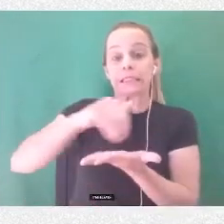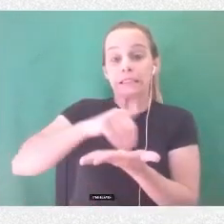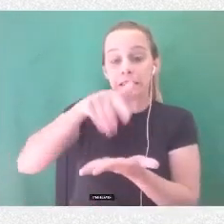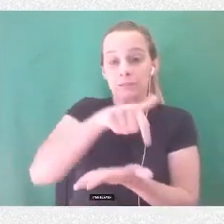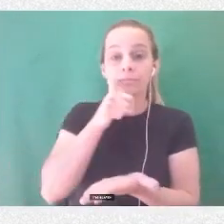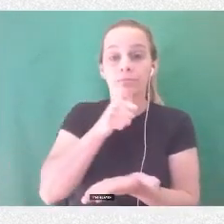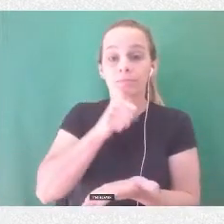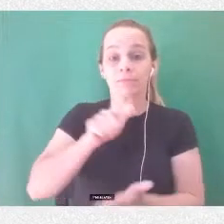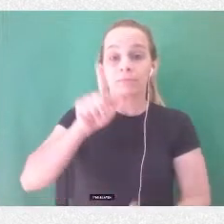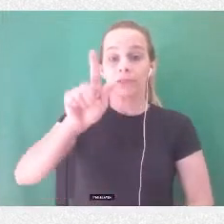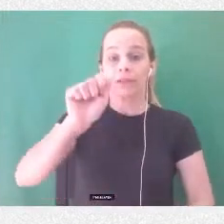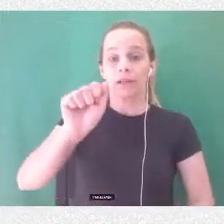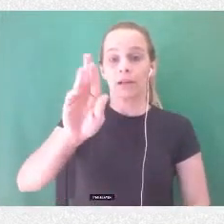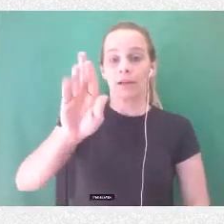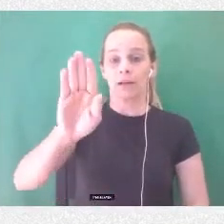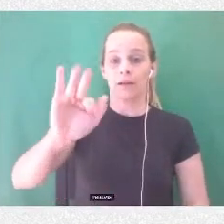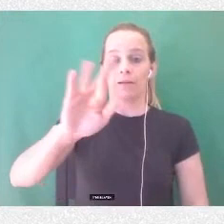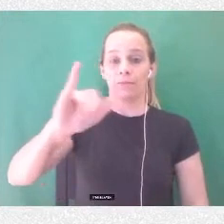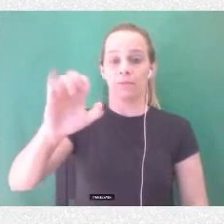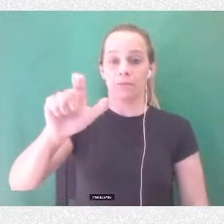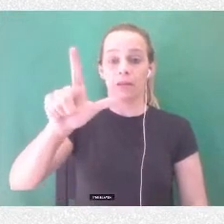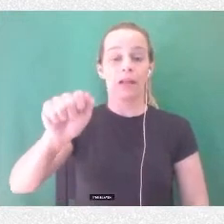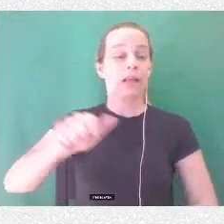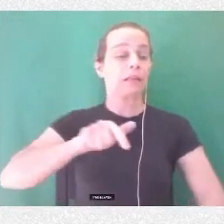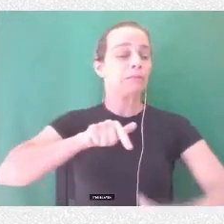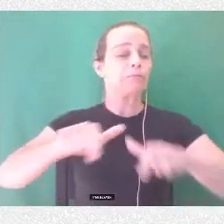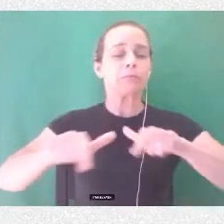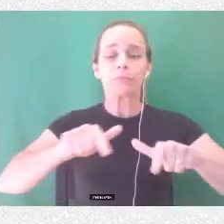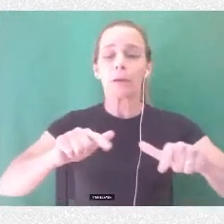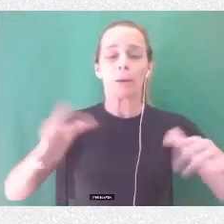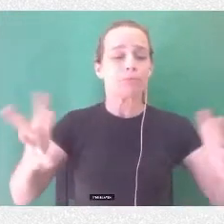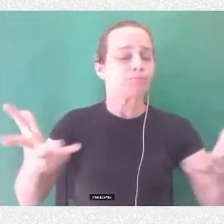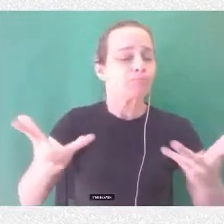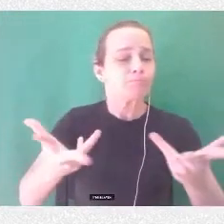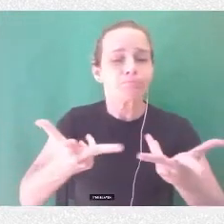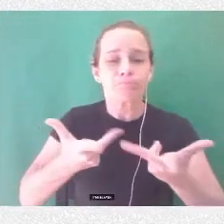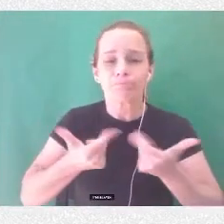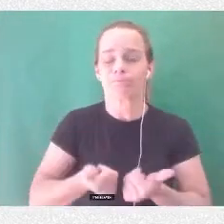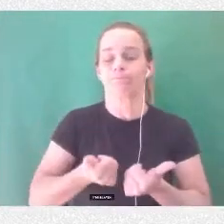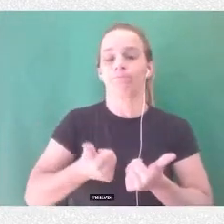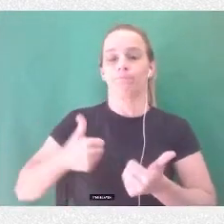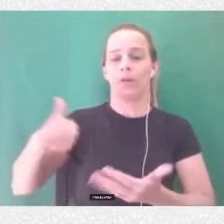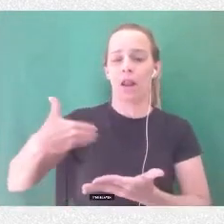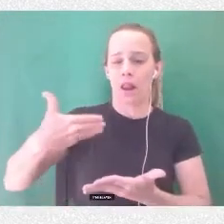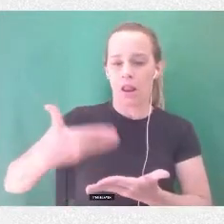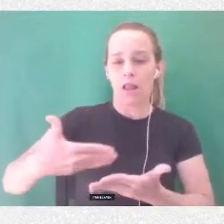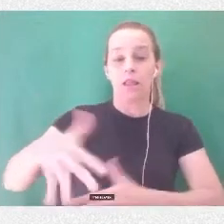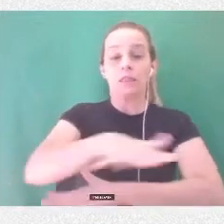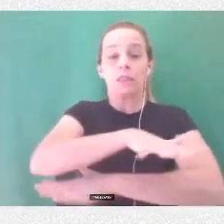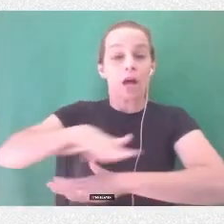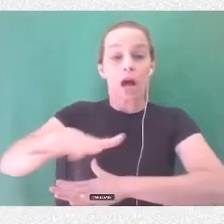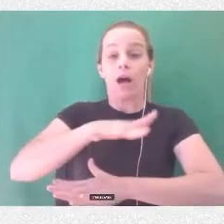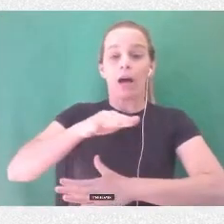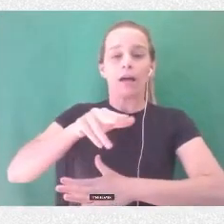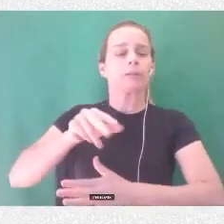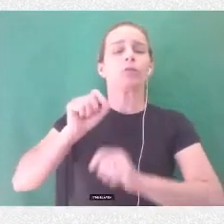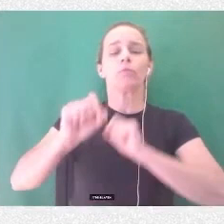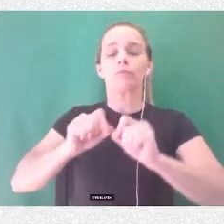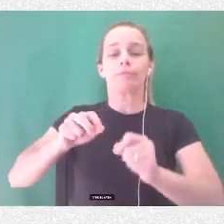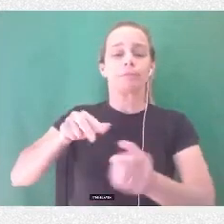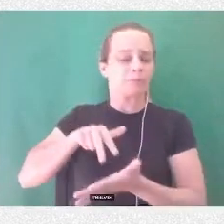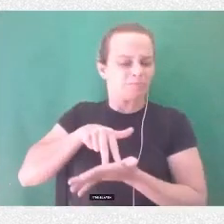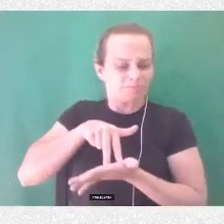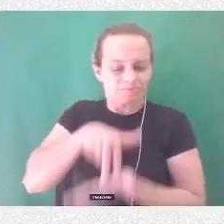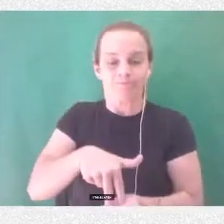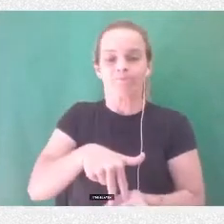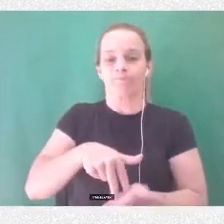Kucharski, que tem feito um trabalho brilhante do ponto de vista da ação efetiva no combate ao Covid,